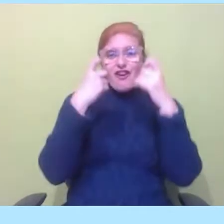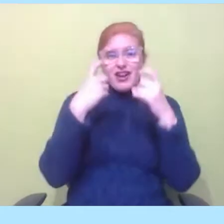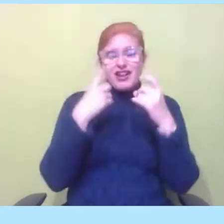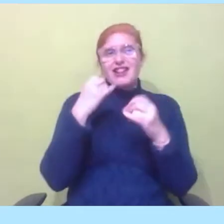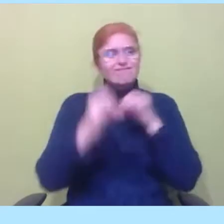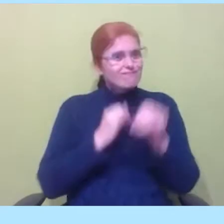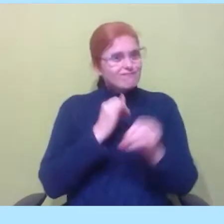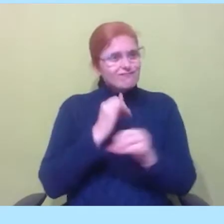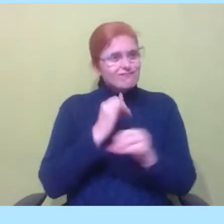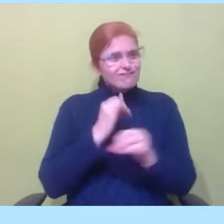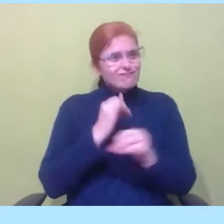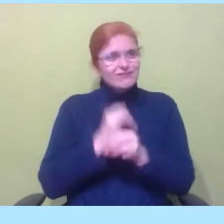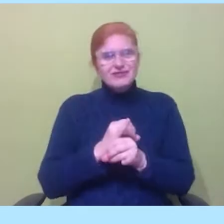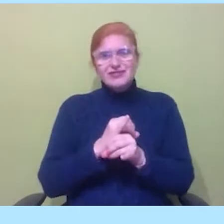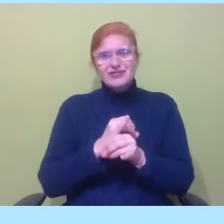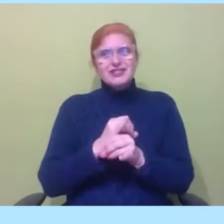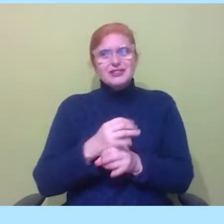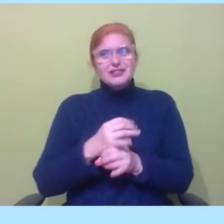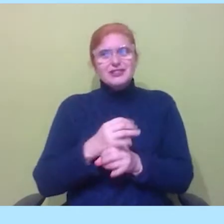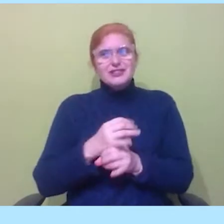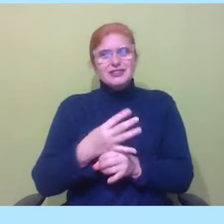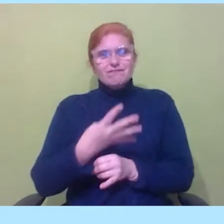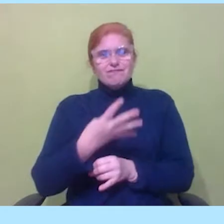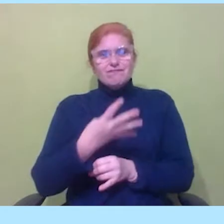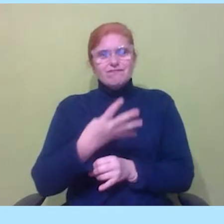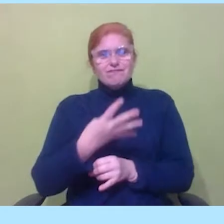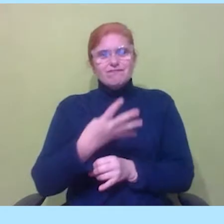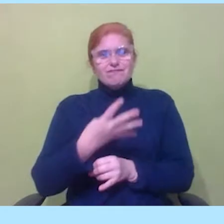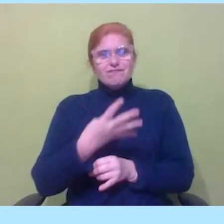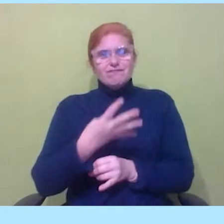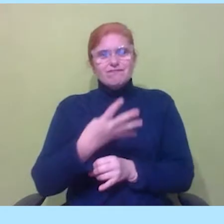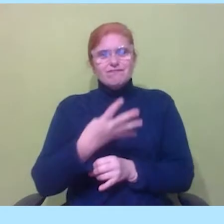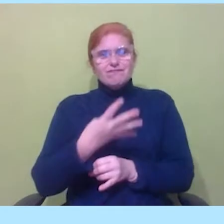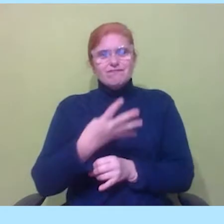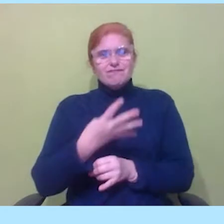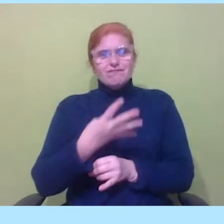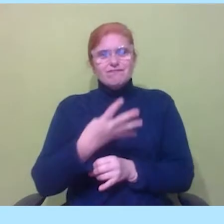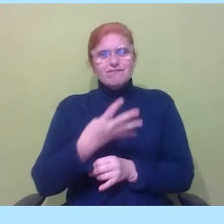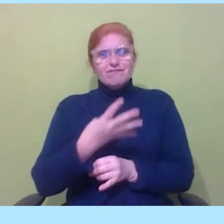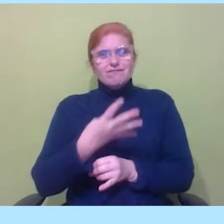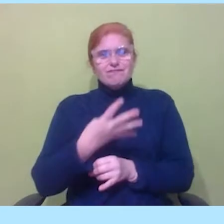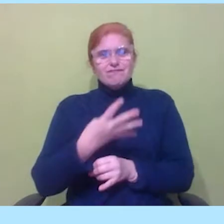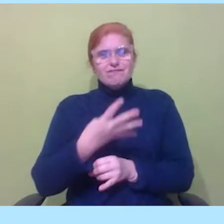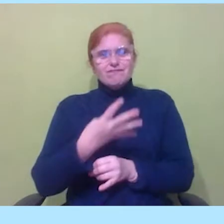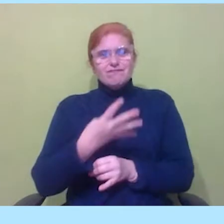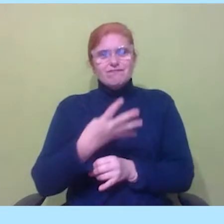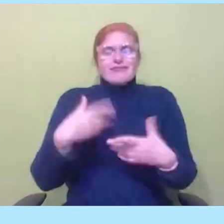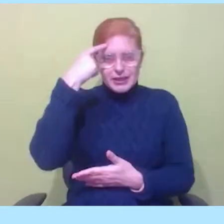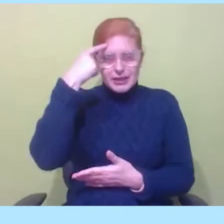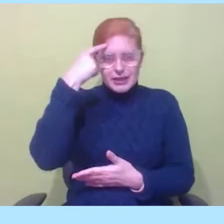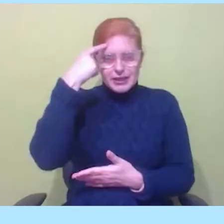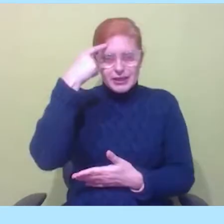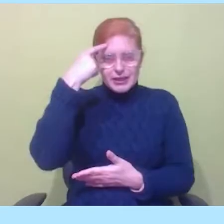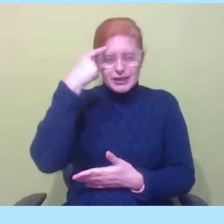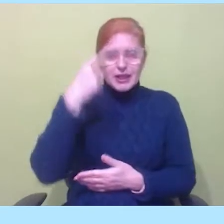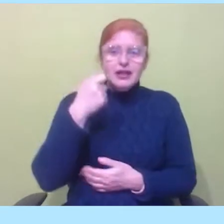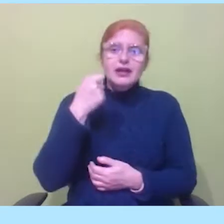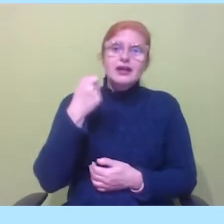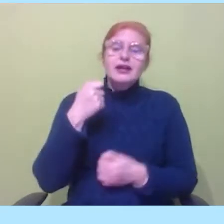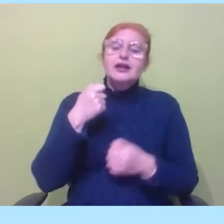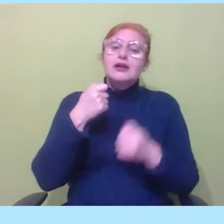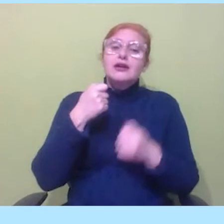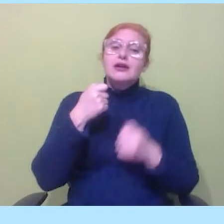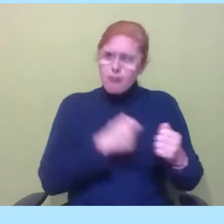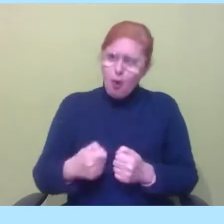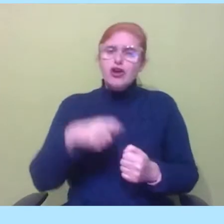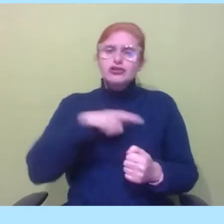Saber que a gente pode contar, né, com outras pessoas alçando a voz enquanto a gente não